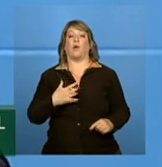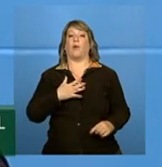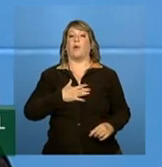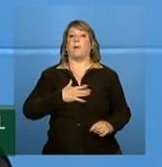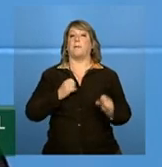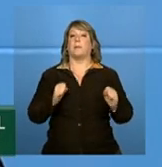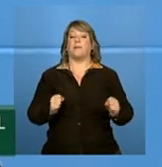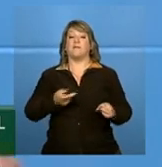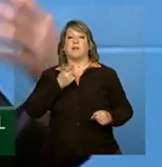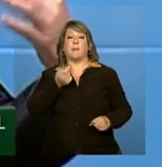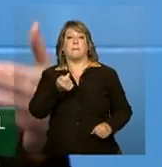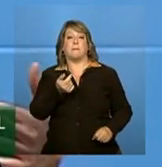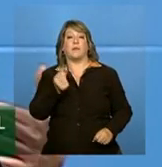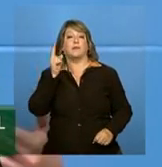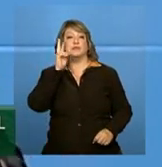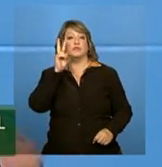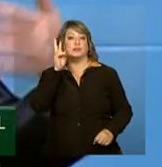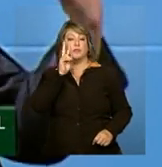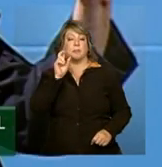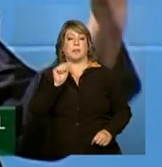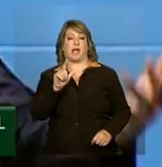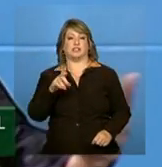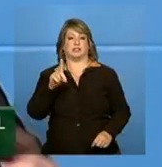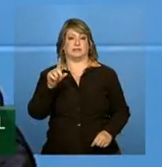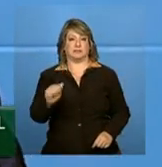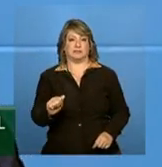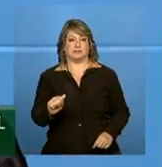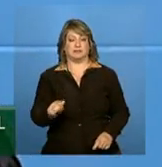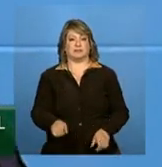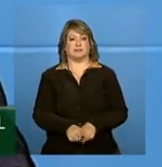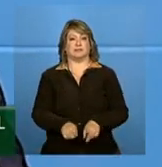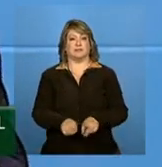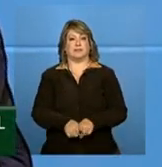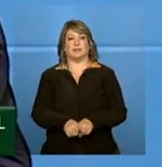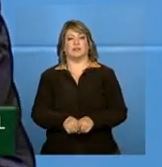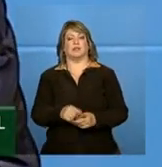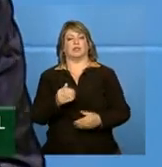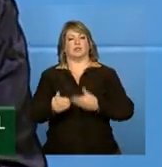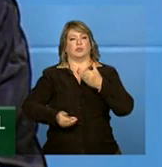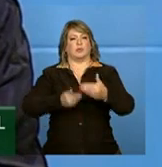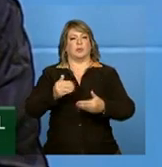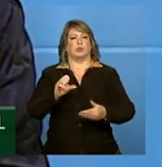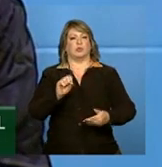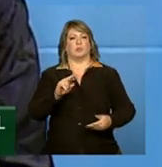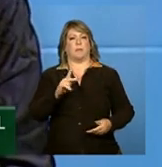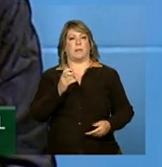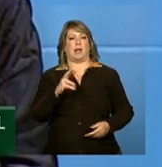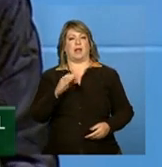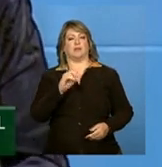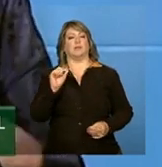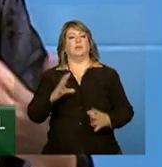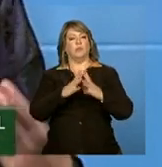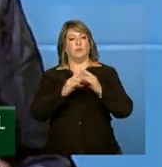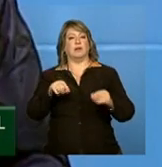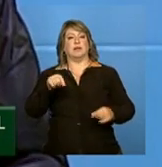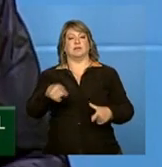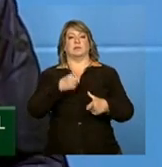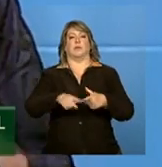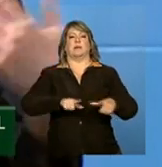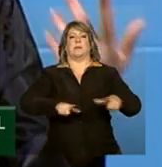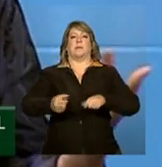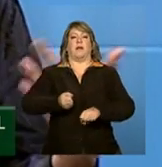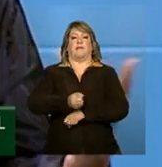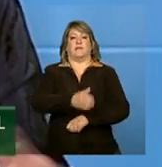poder falar um pouco sobre a agenda de superação, de eliminação do trabalho infantil, do ponto de